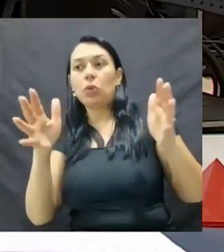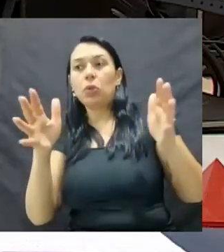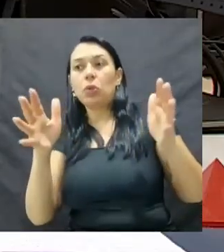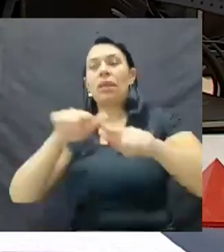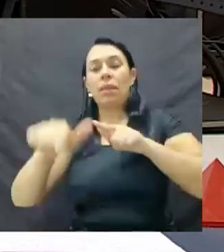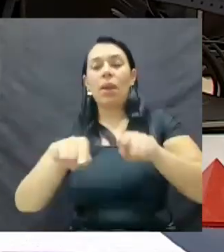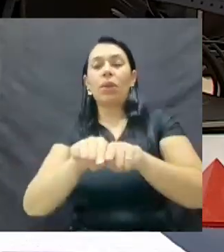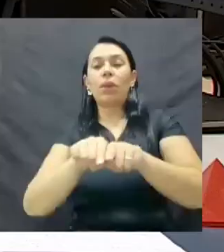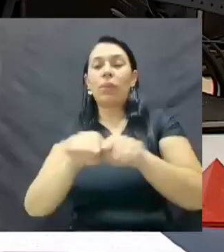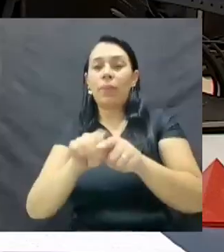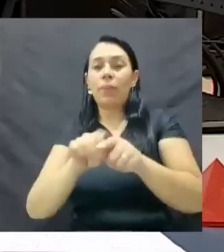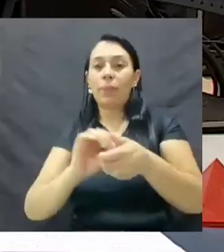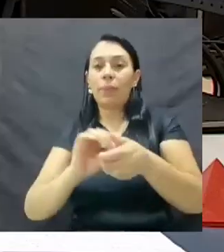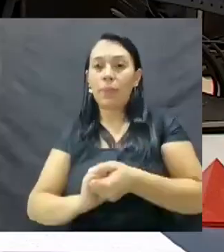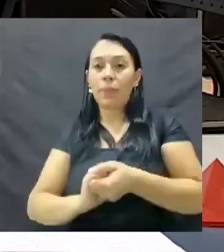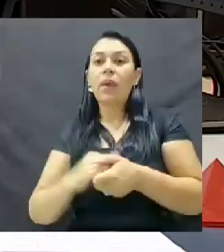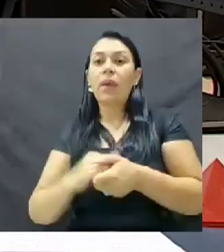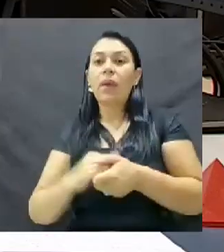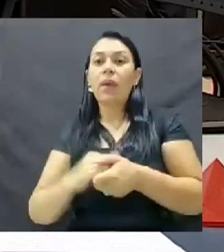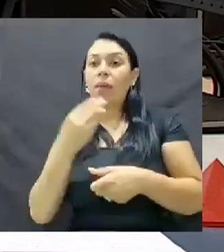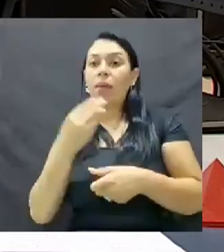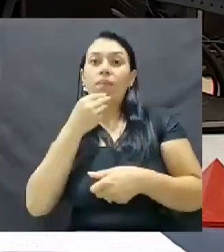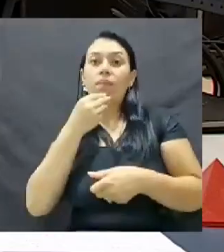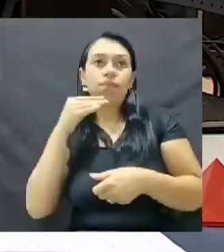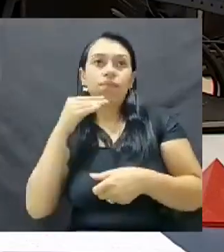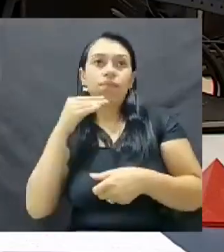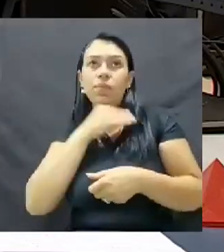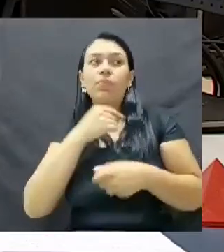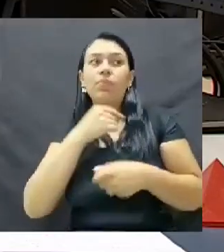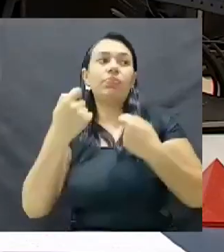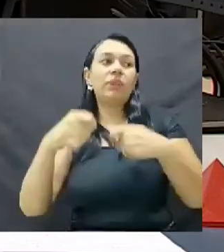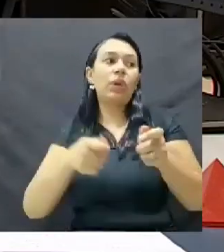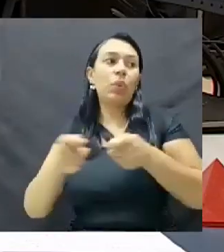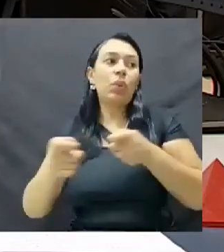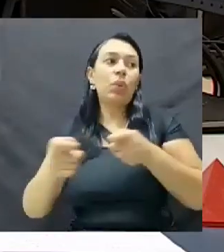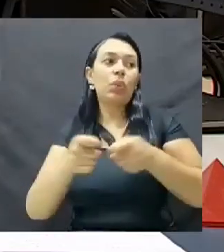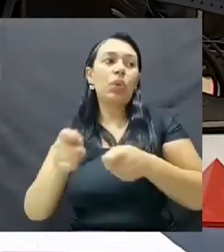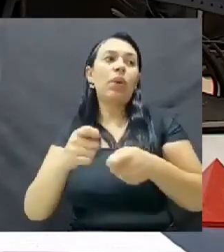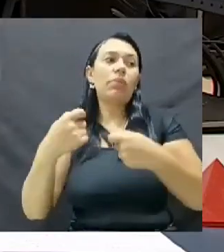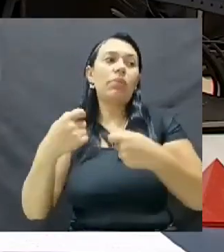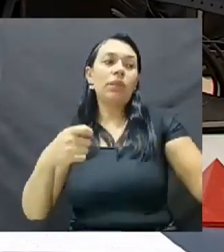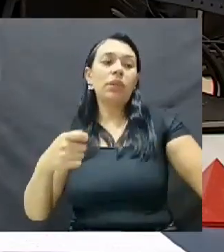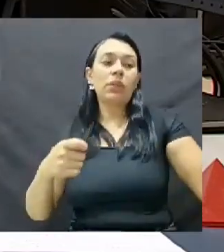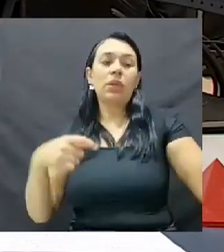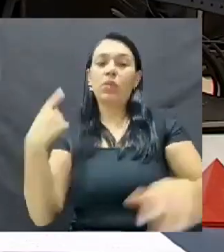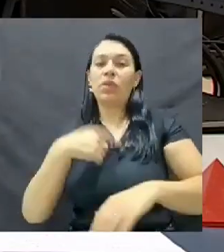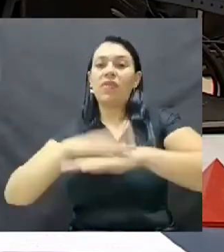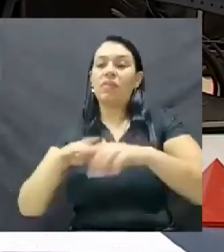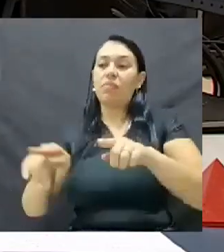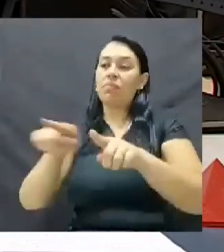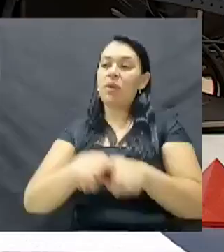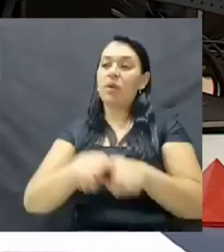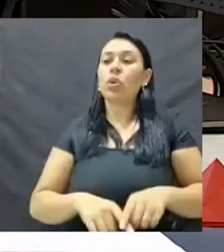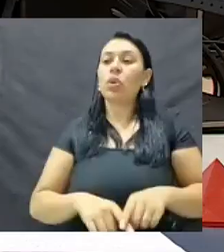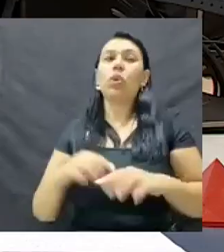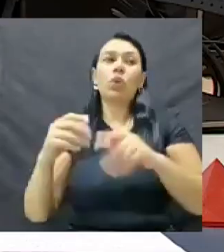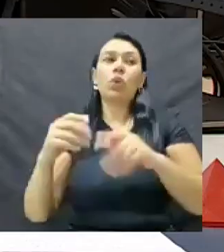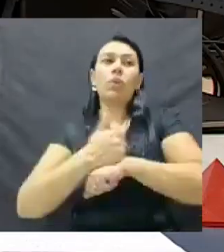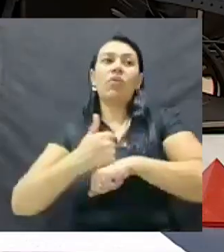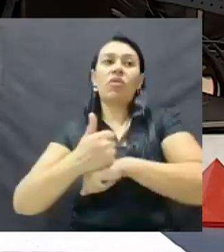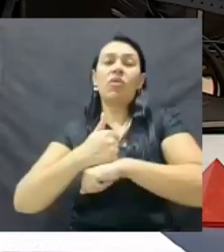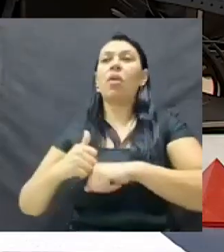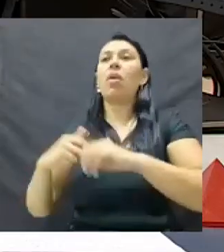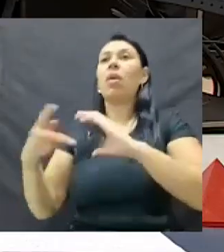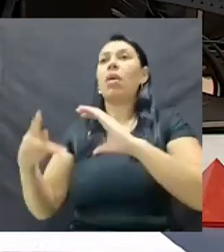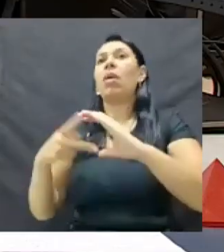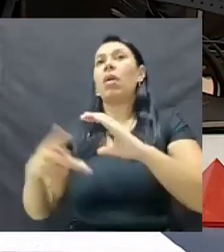uma série de controles, né, que a gente faz em parceria com todos os profissionais da casa, que são muito capacitados, os setores que